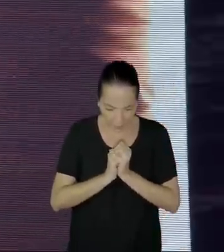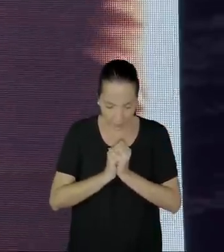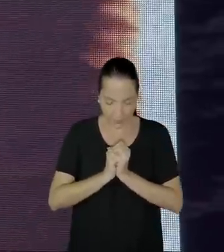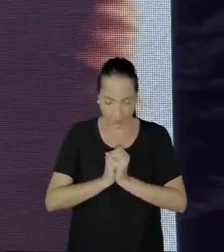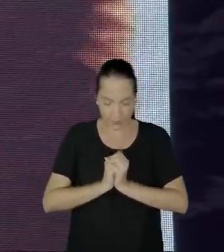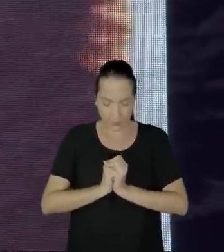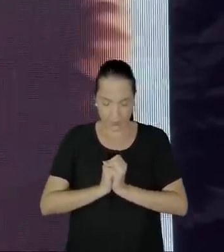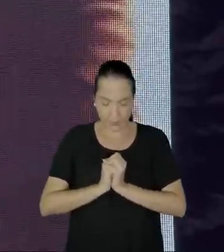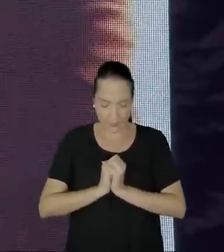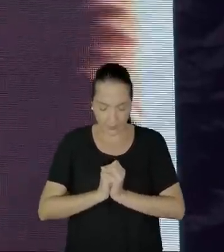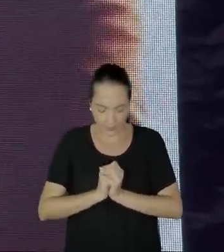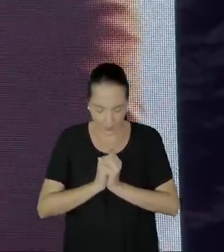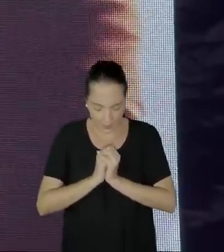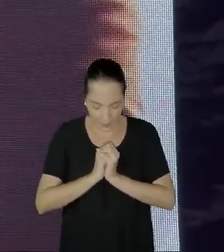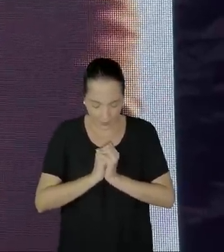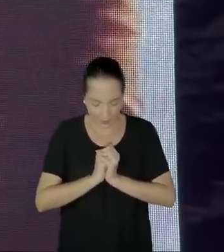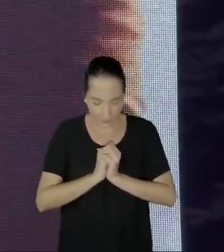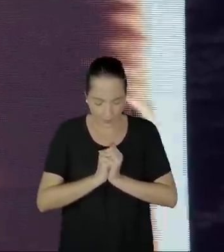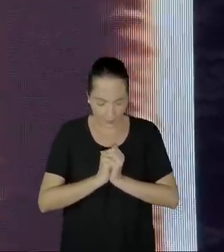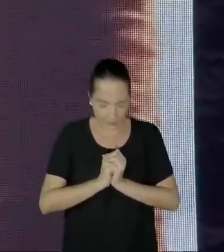inhe ama Elohim.